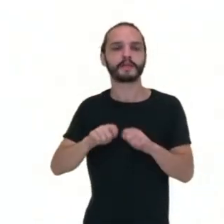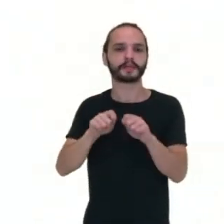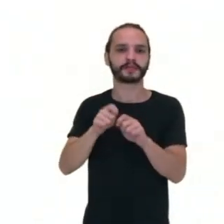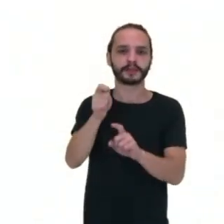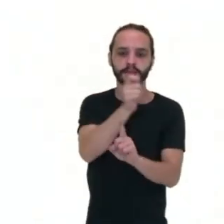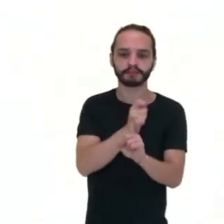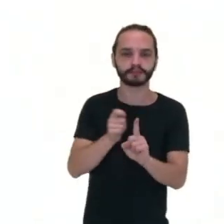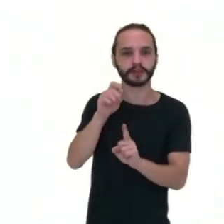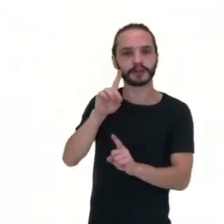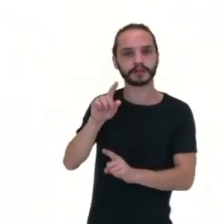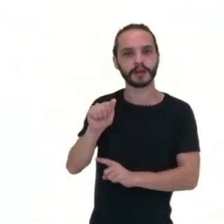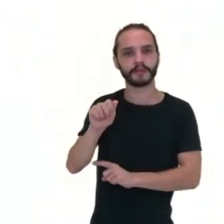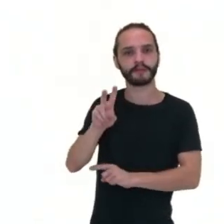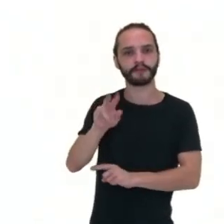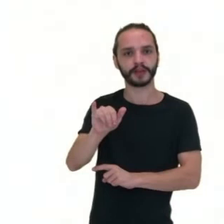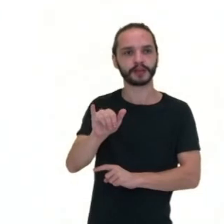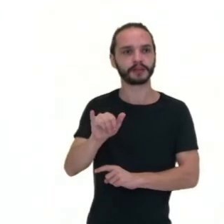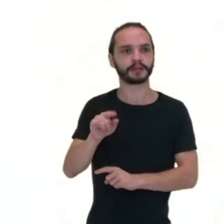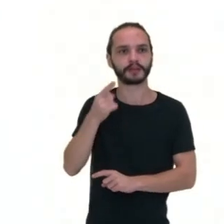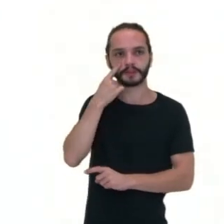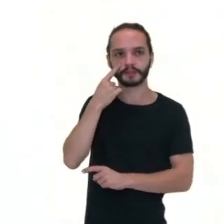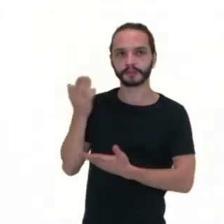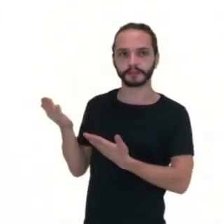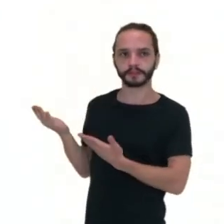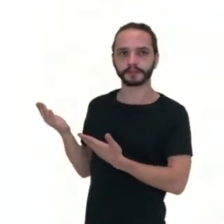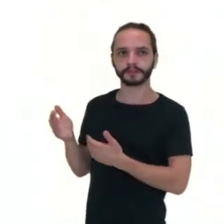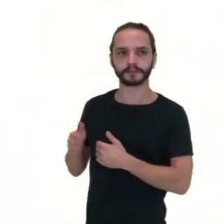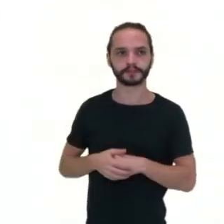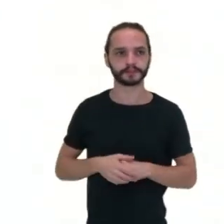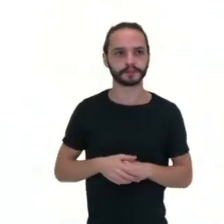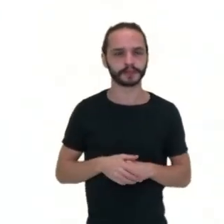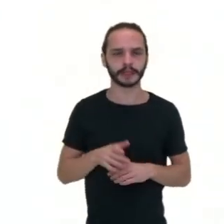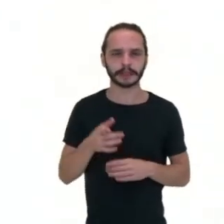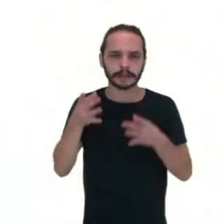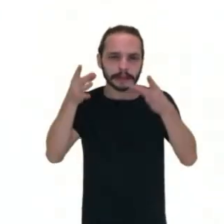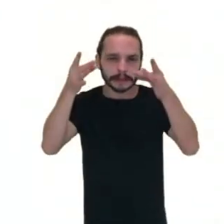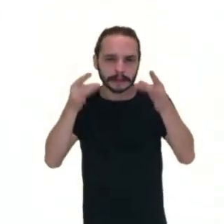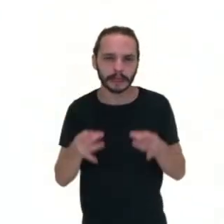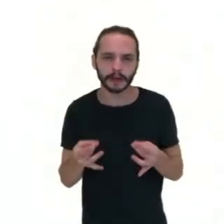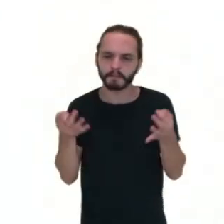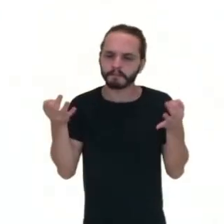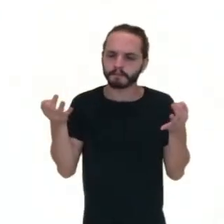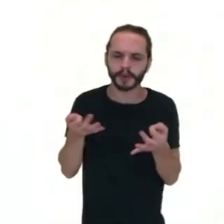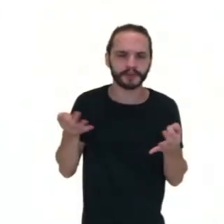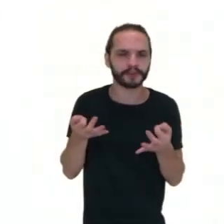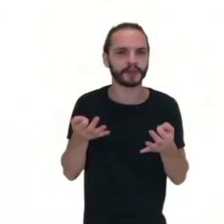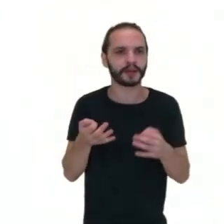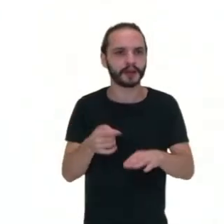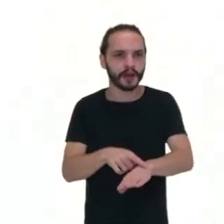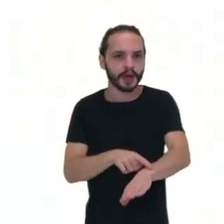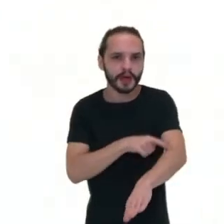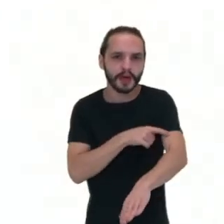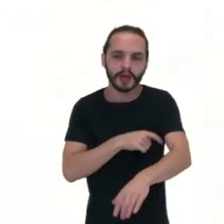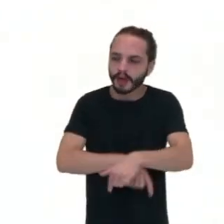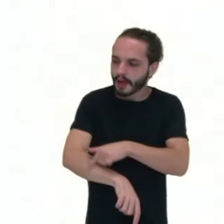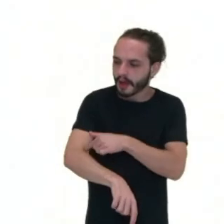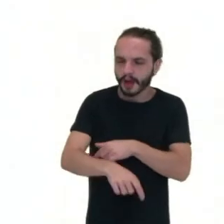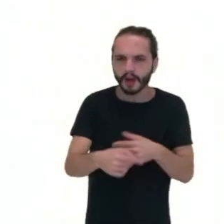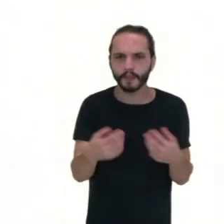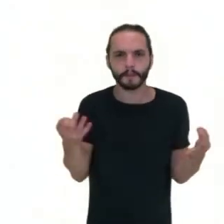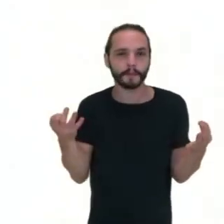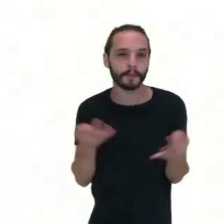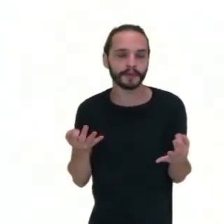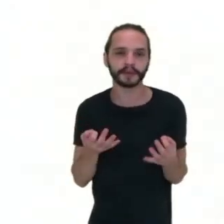escultura Davi. E Davi é uma escultura de 5 metros de altura, e essa grandiosidade, essa perfeição se vê às vezes, vê os detalhamentos que